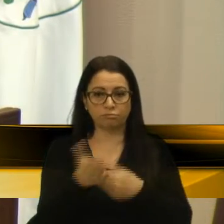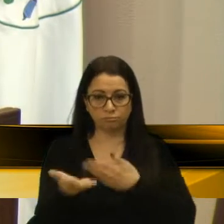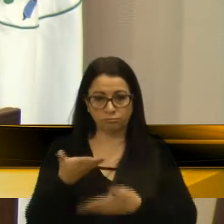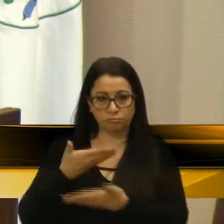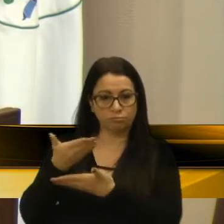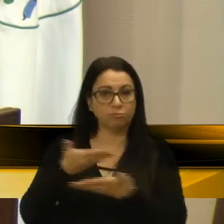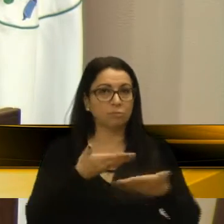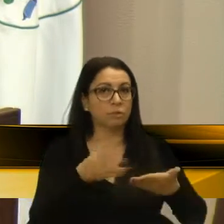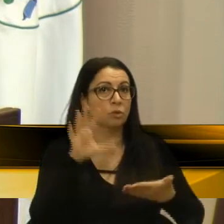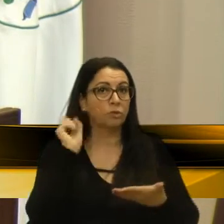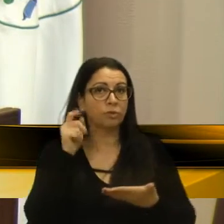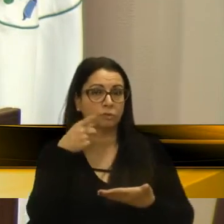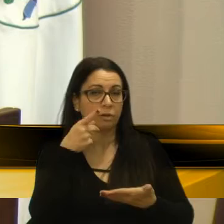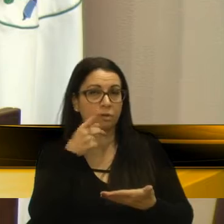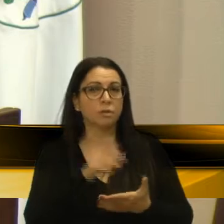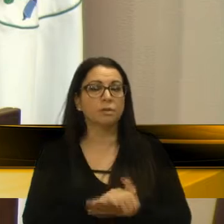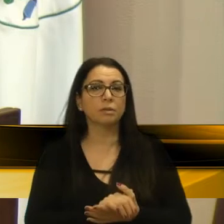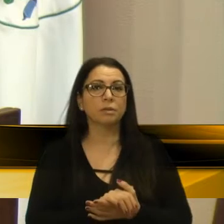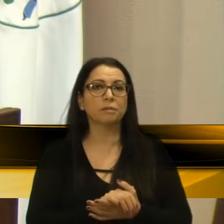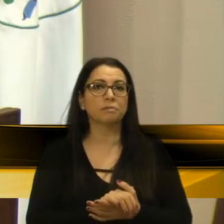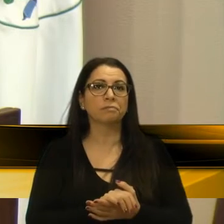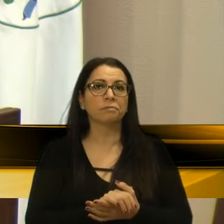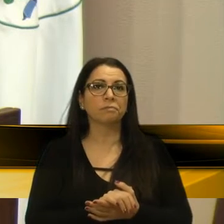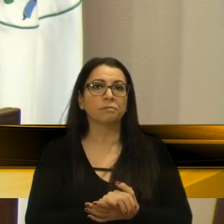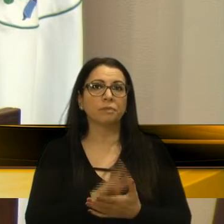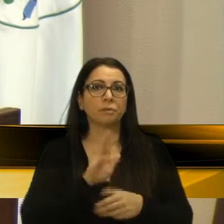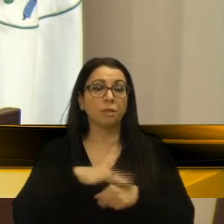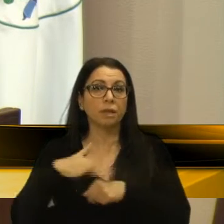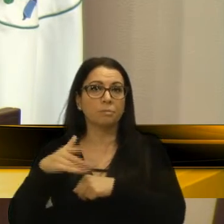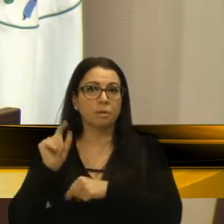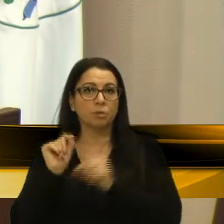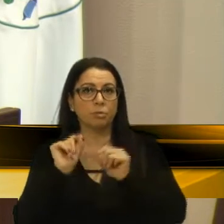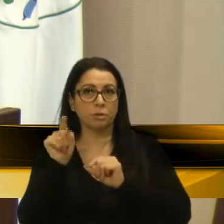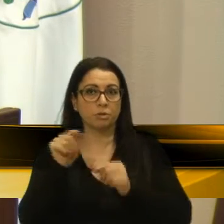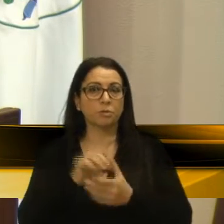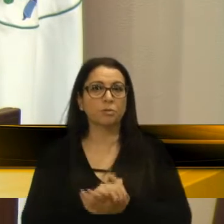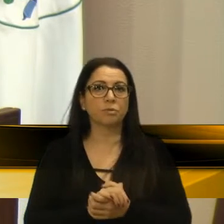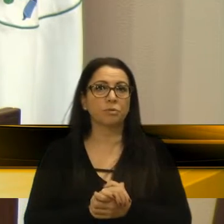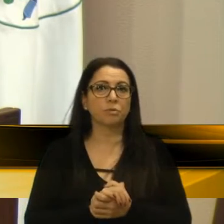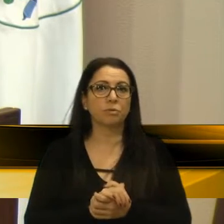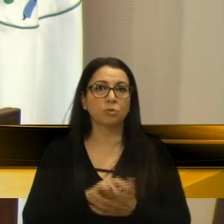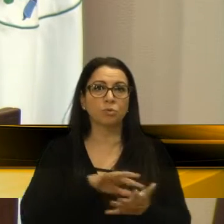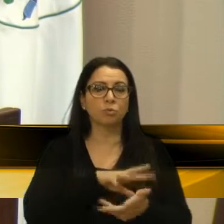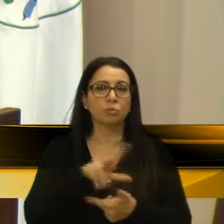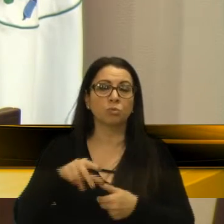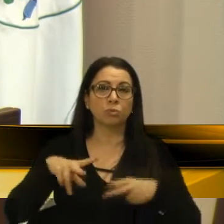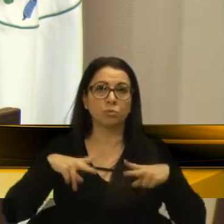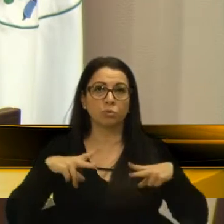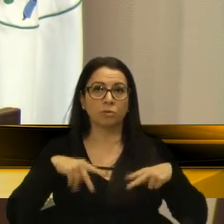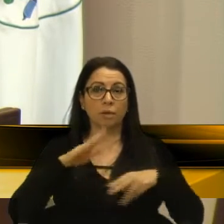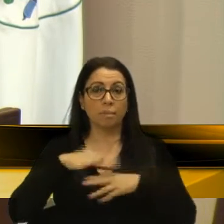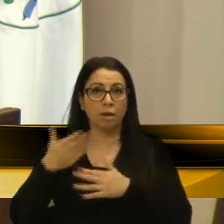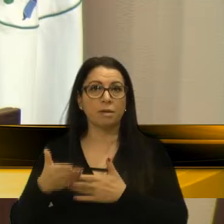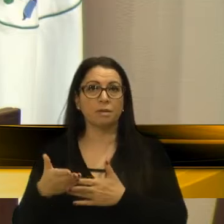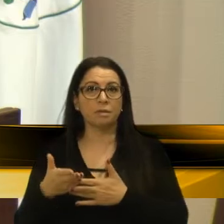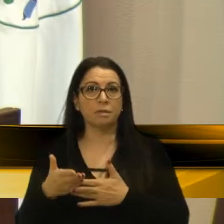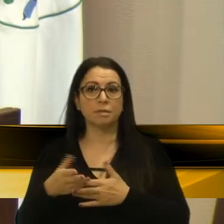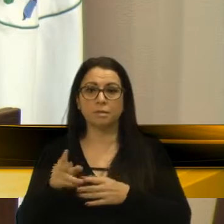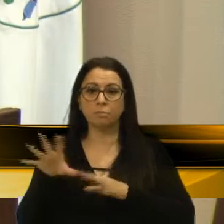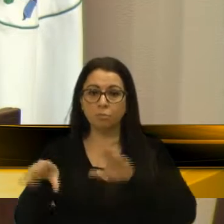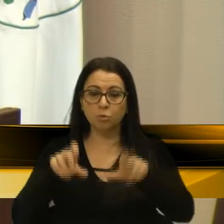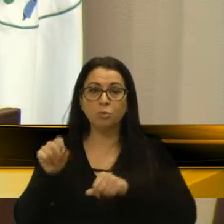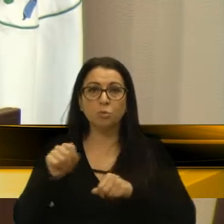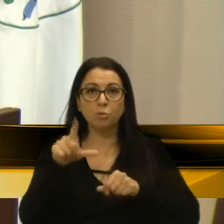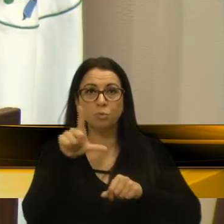que a gente está escutando falar né, cada vez mais a respeito disso, o mundo privado cada vez mais buscando um